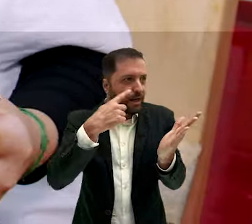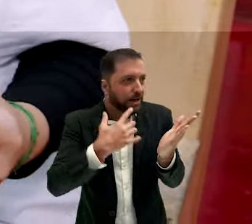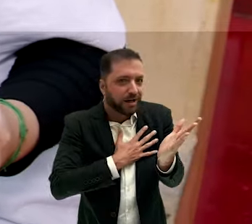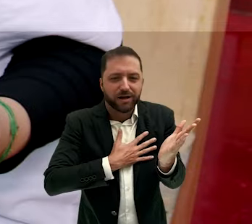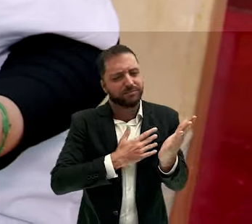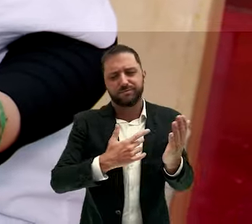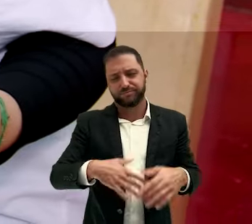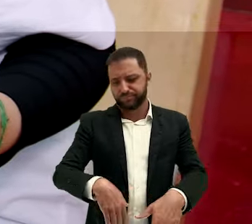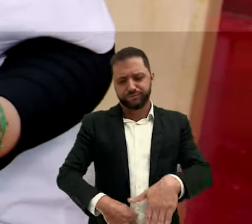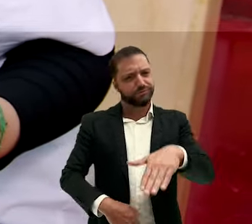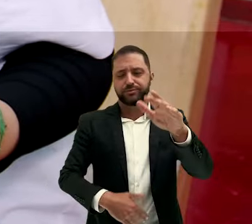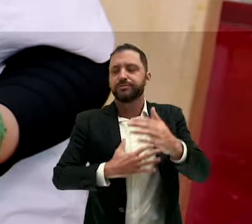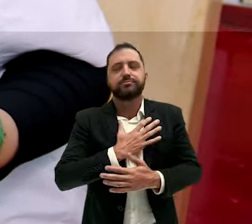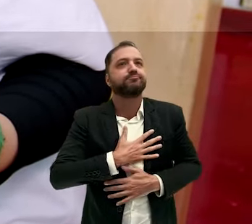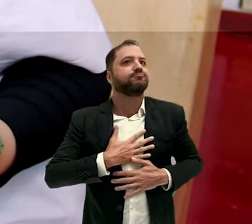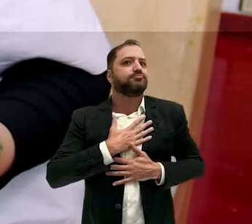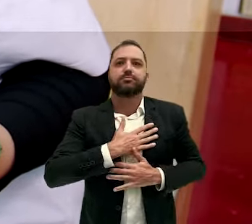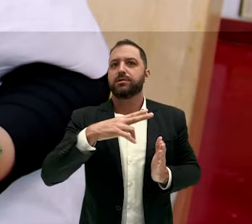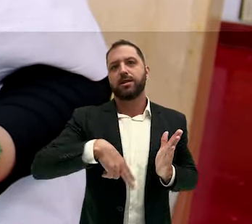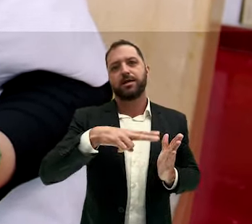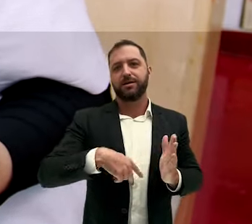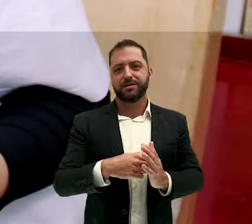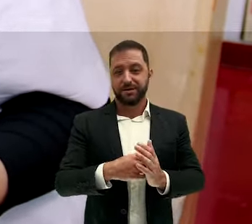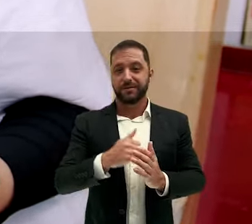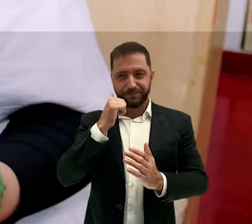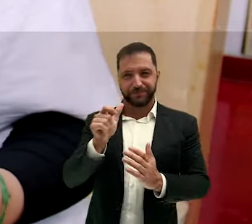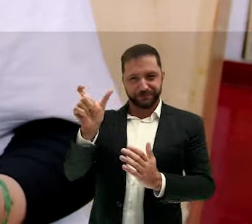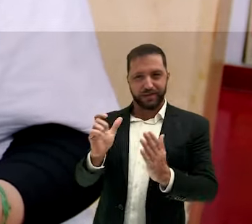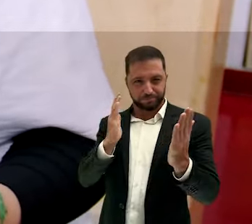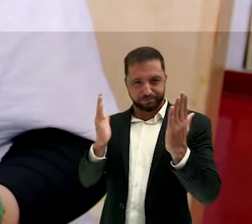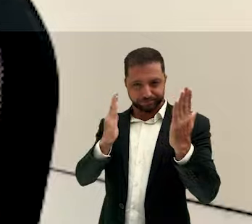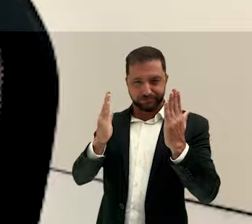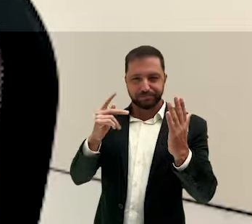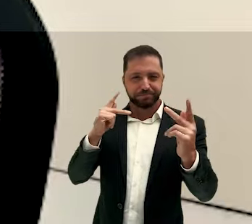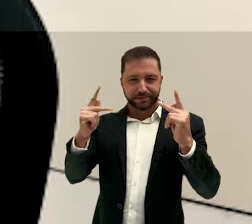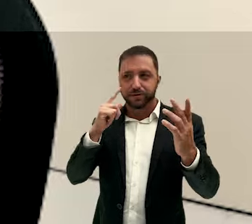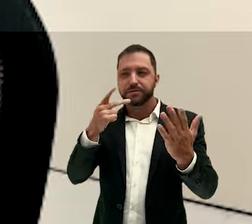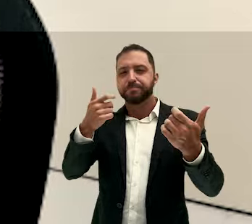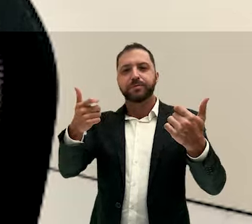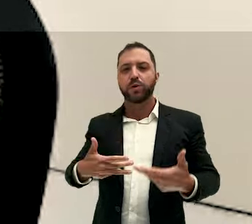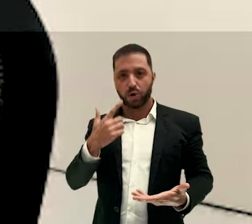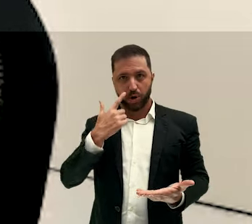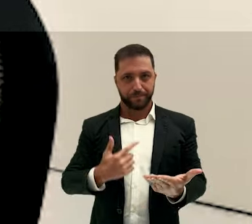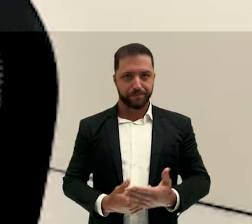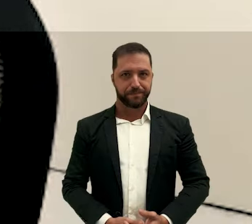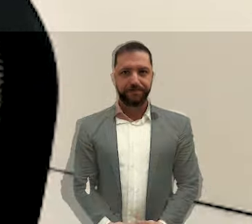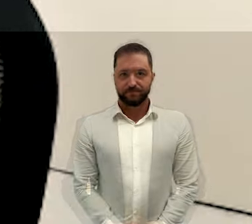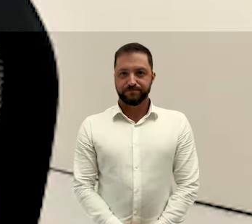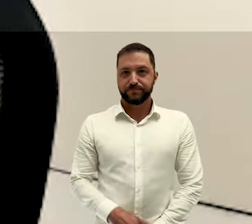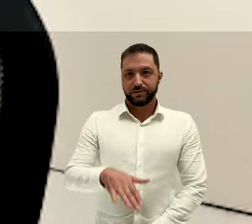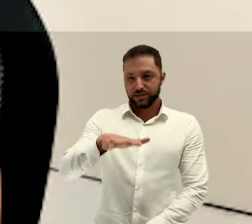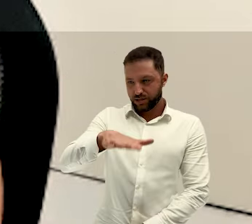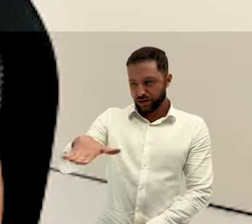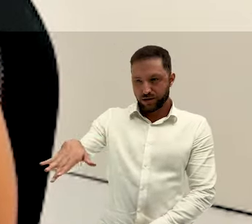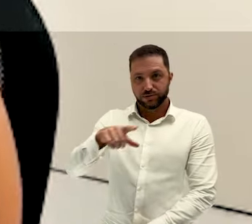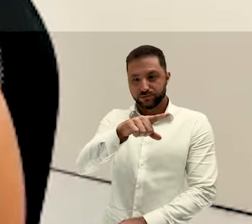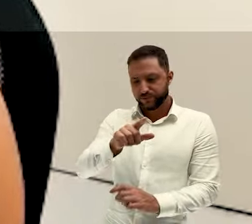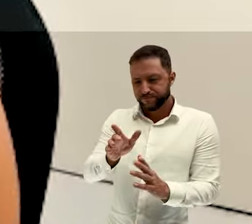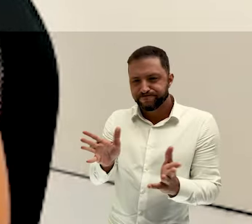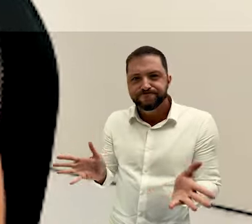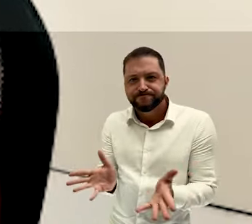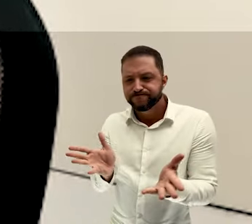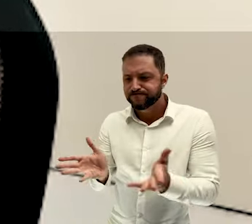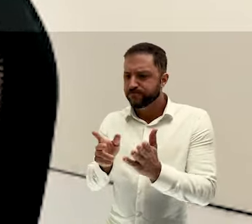leitura, mais natural e prazeroso se torna o hábito de ler. É o que diz a psicopedagoga. Quando a criança ela